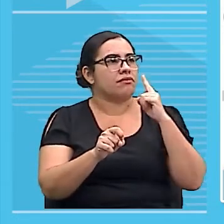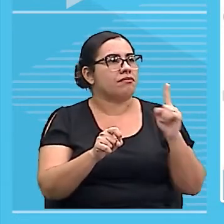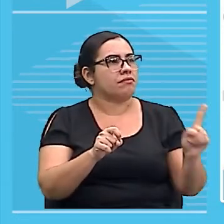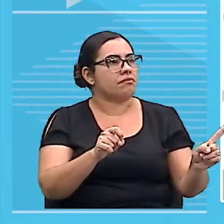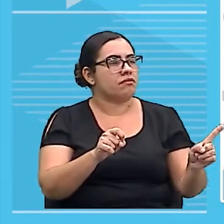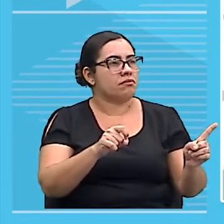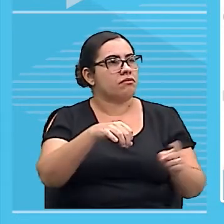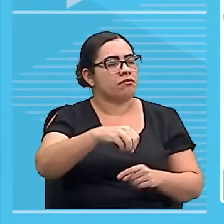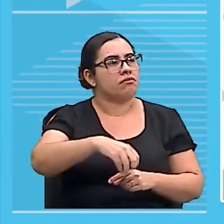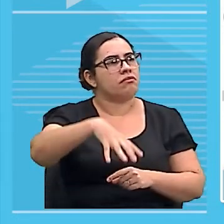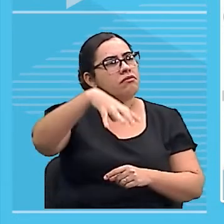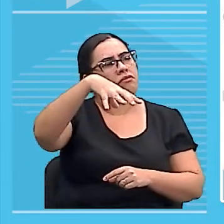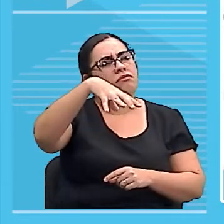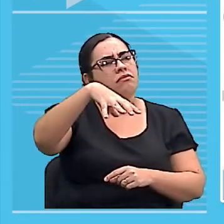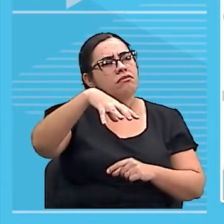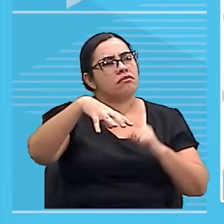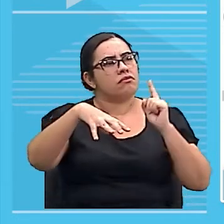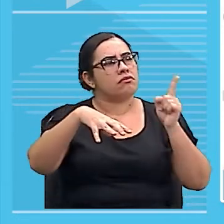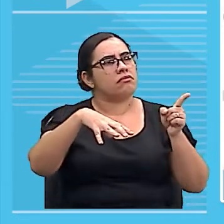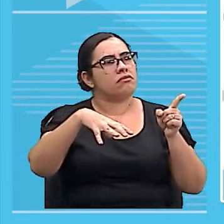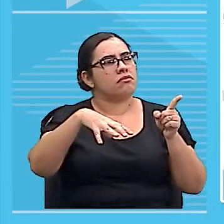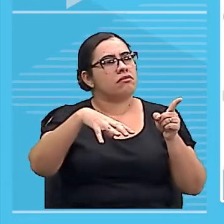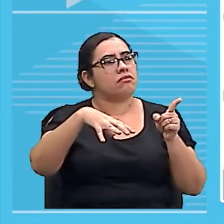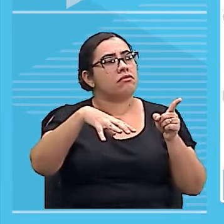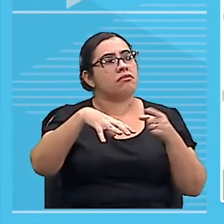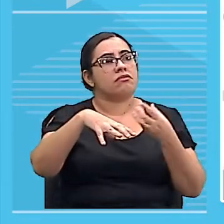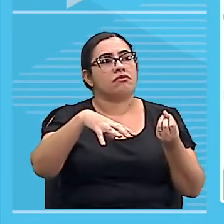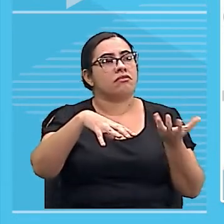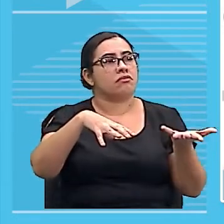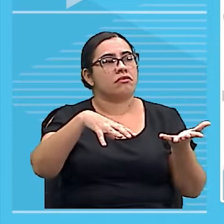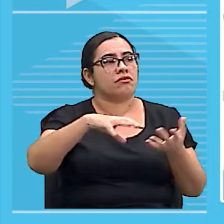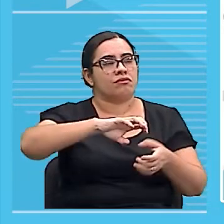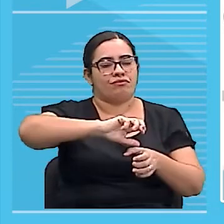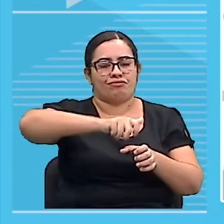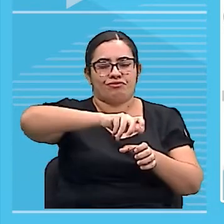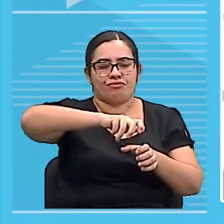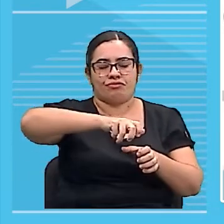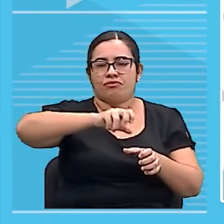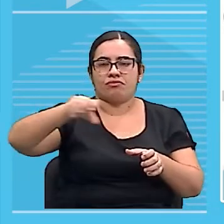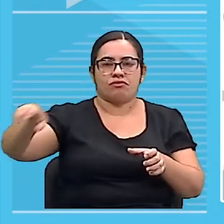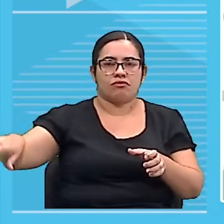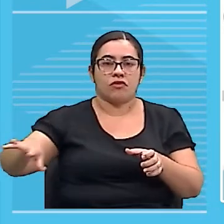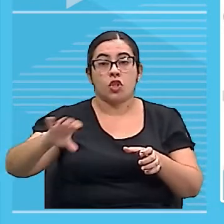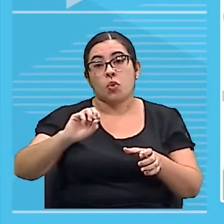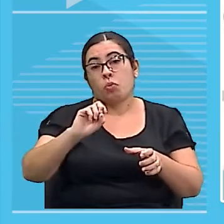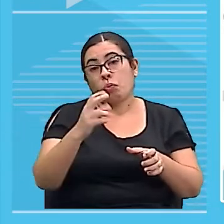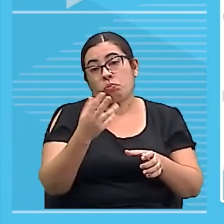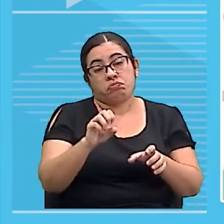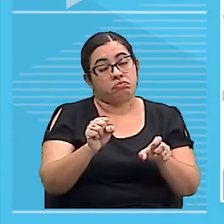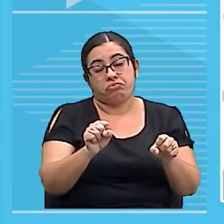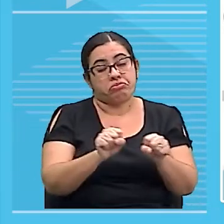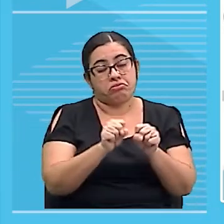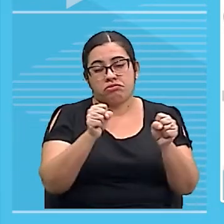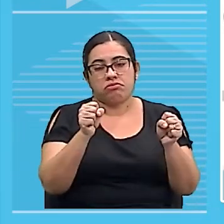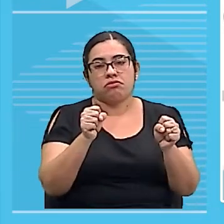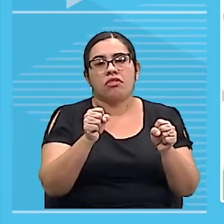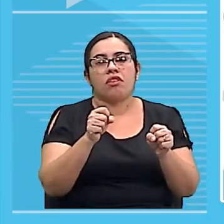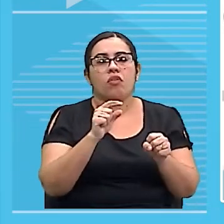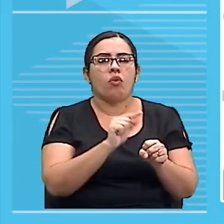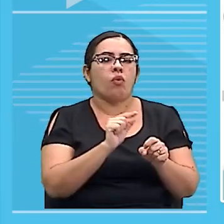por uma lâmpada aquela lâmpada que eu retirei ou que queimou